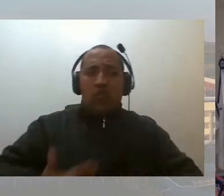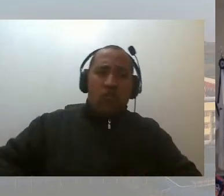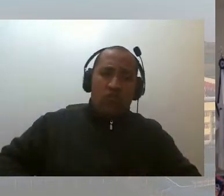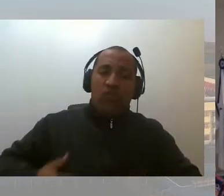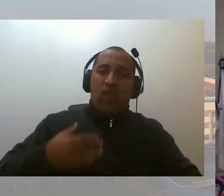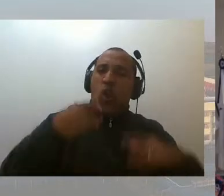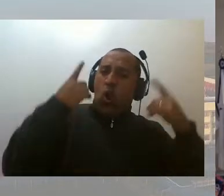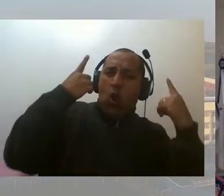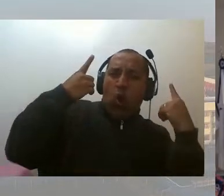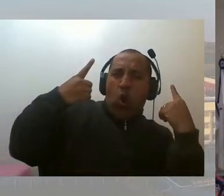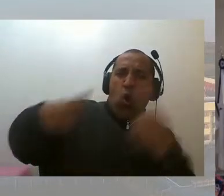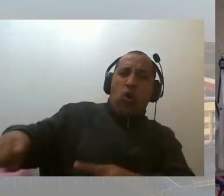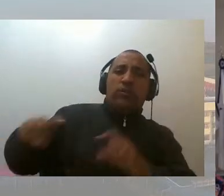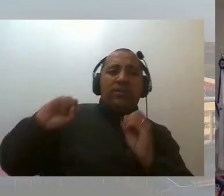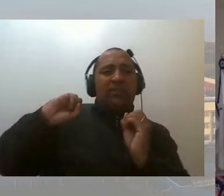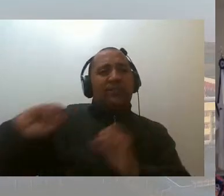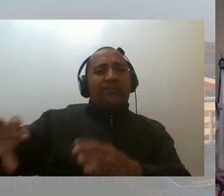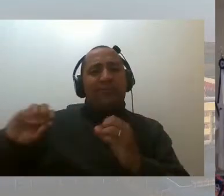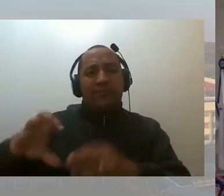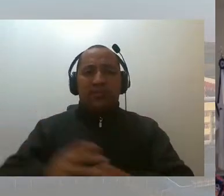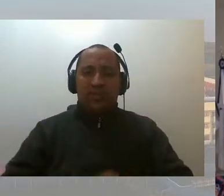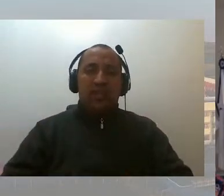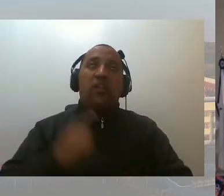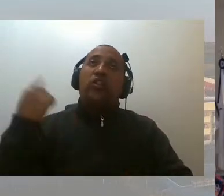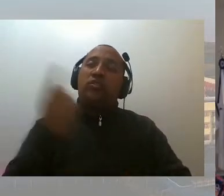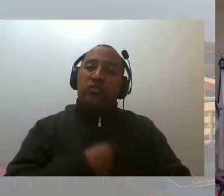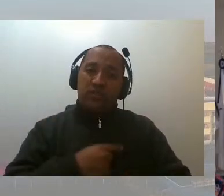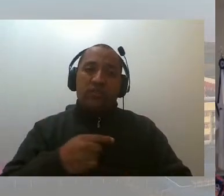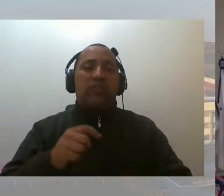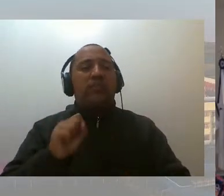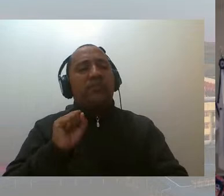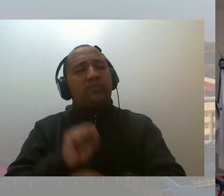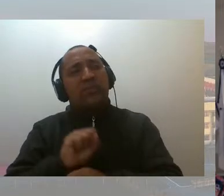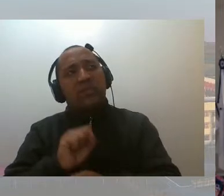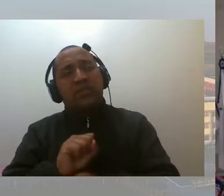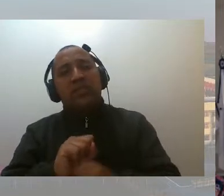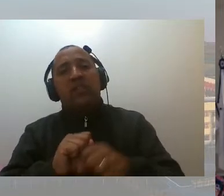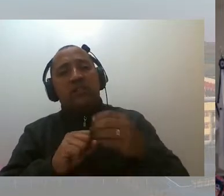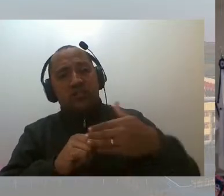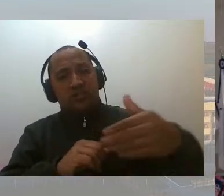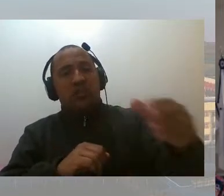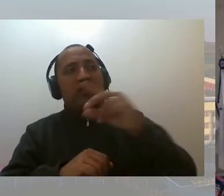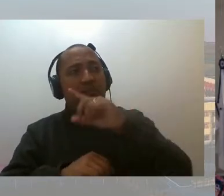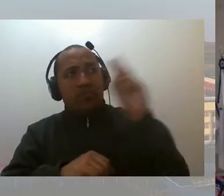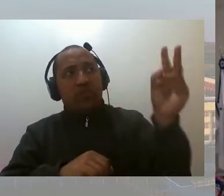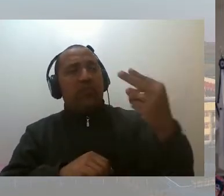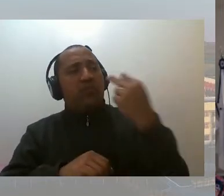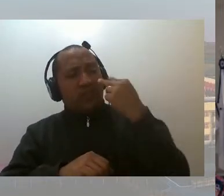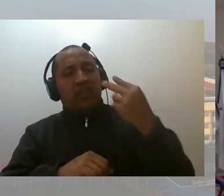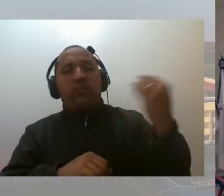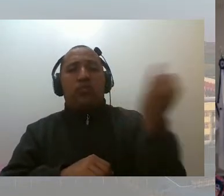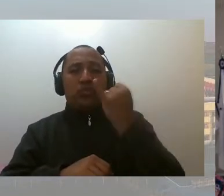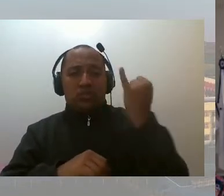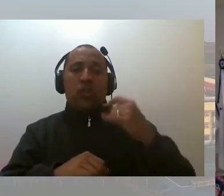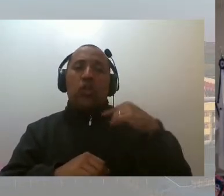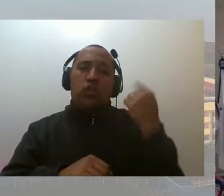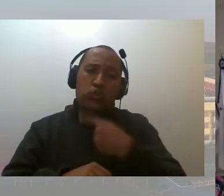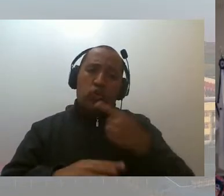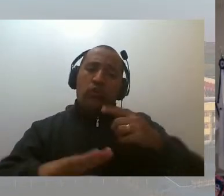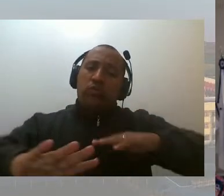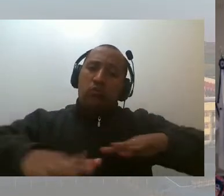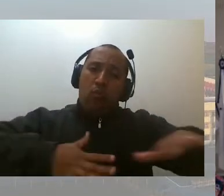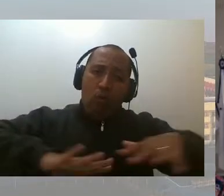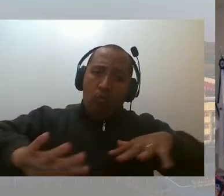popular. Assim, esperamos que sejamos levados a sério pela gestão, tanto nossas